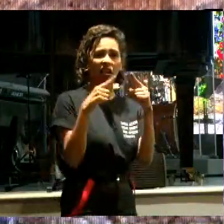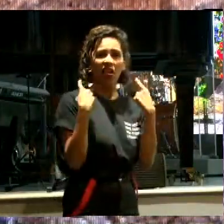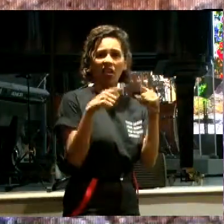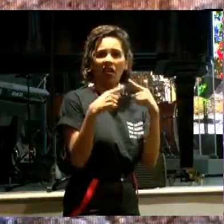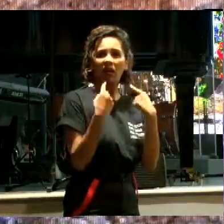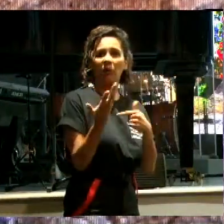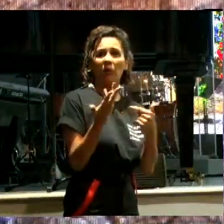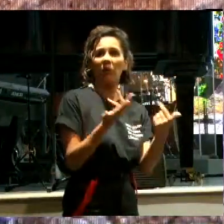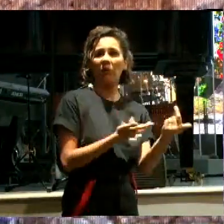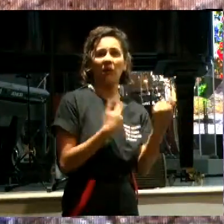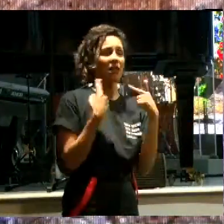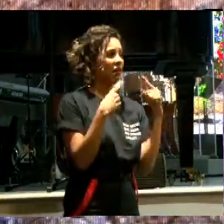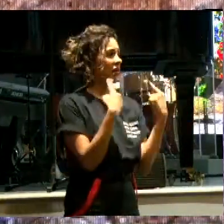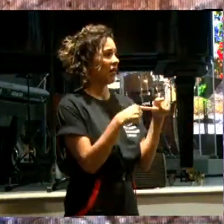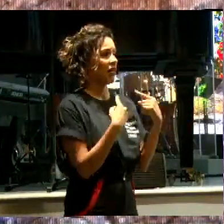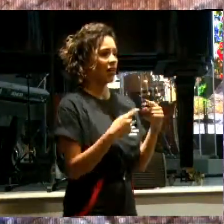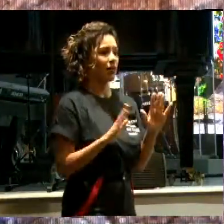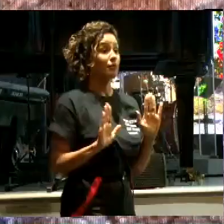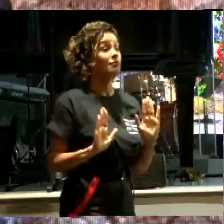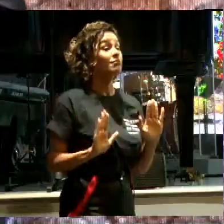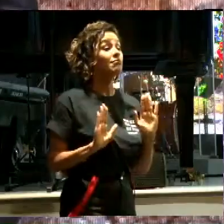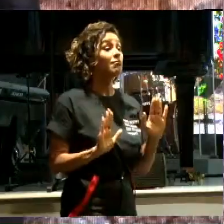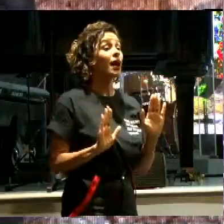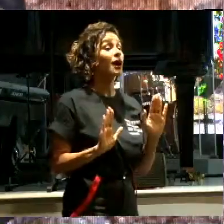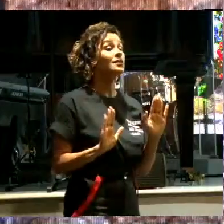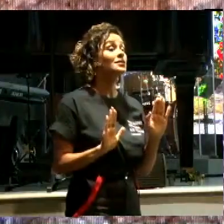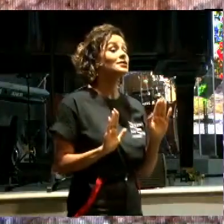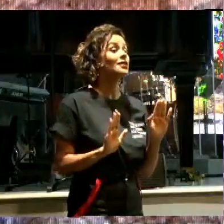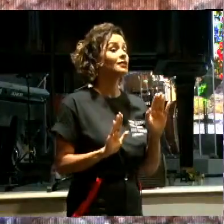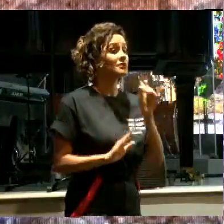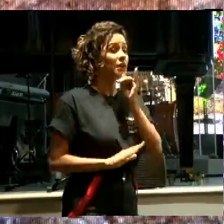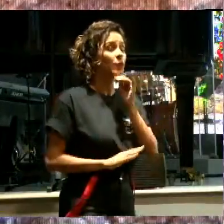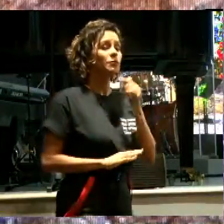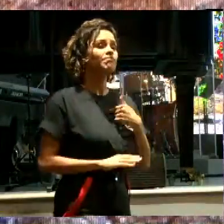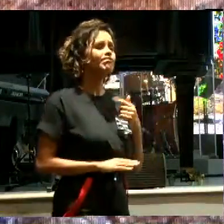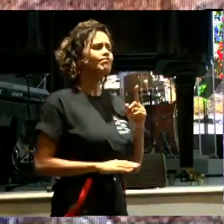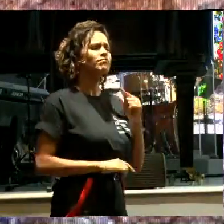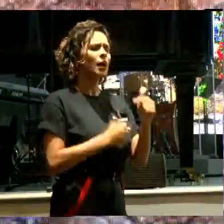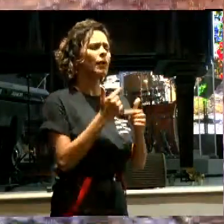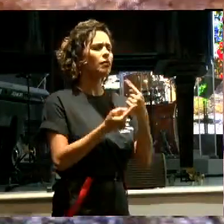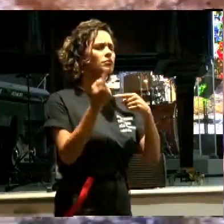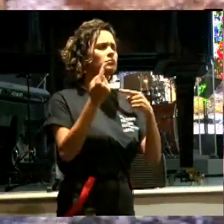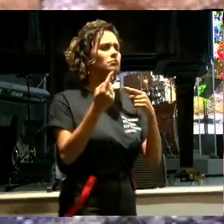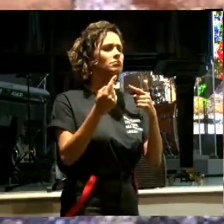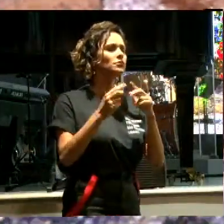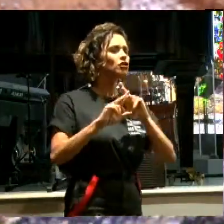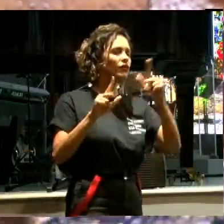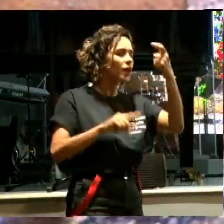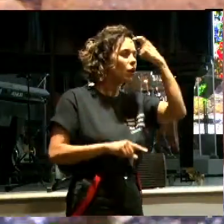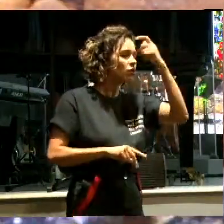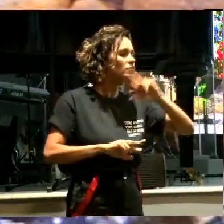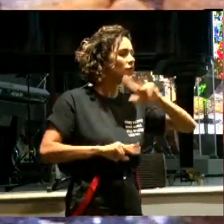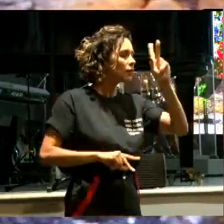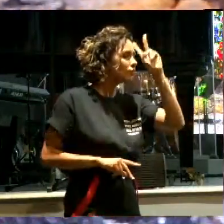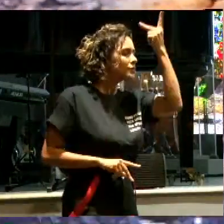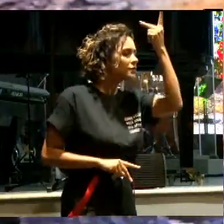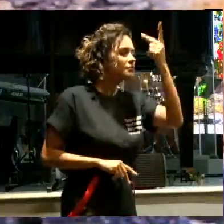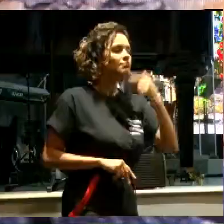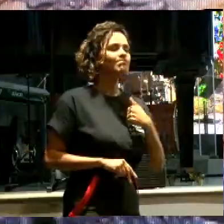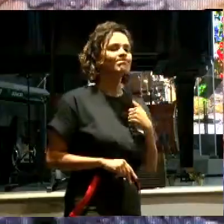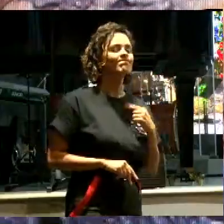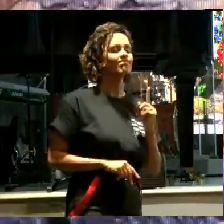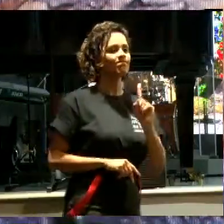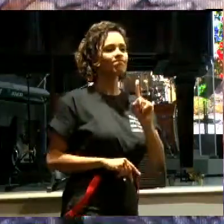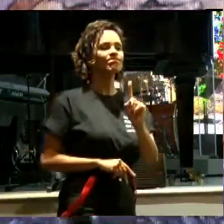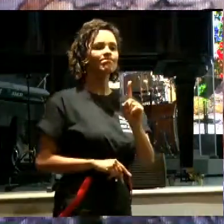trabalho, mas o dia que você chegar lá naquele trabalho, de cabeça erguida, e começar a falar assim, esse trabalho